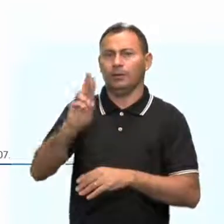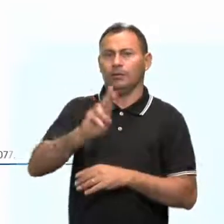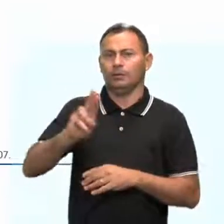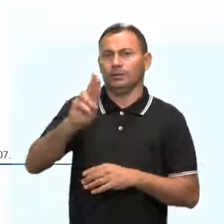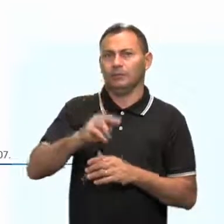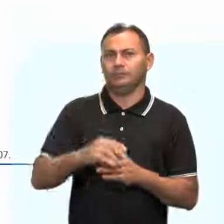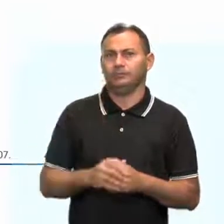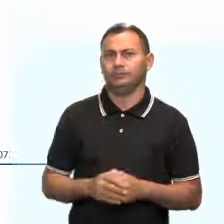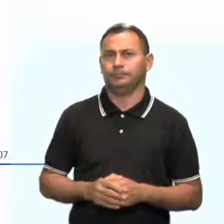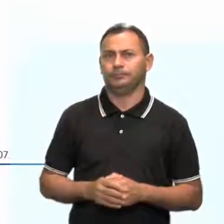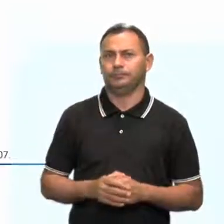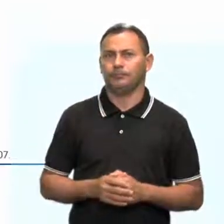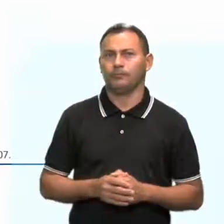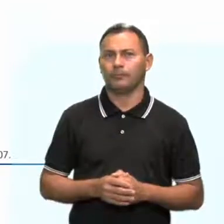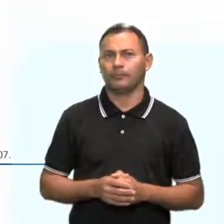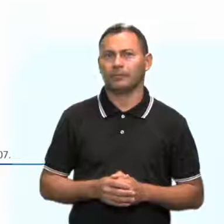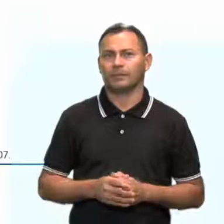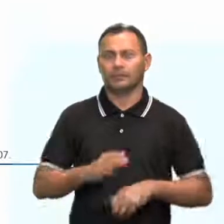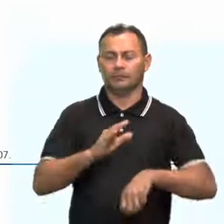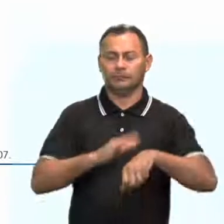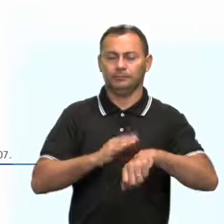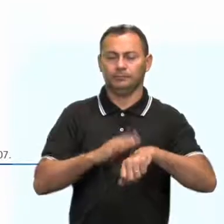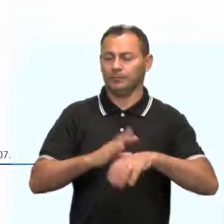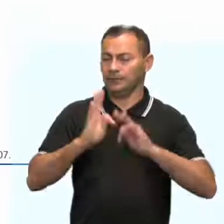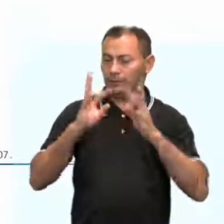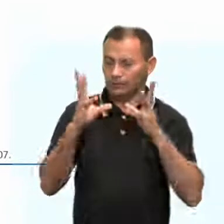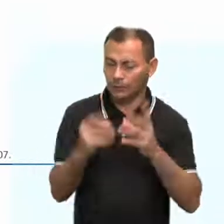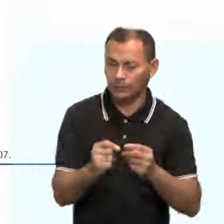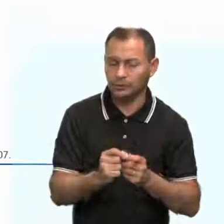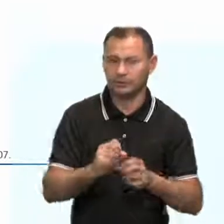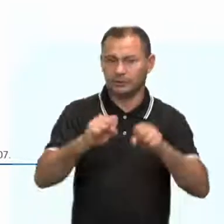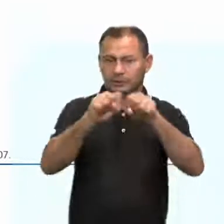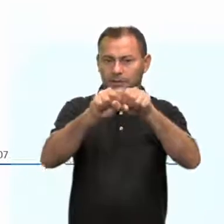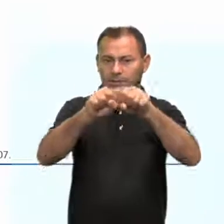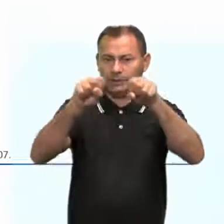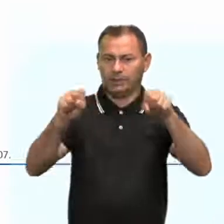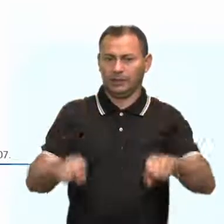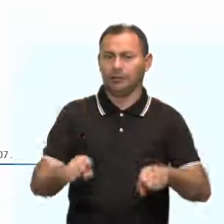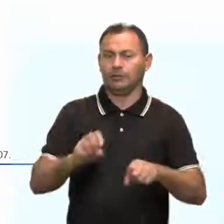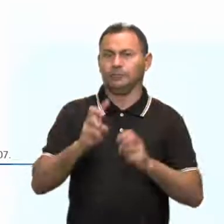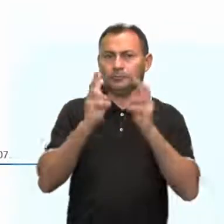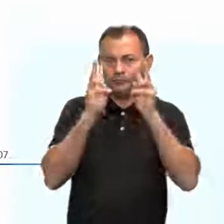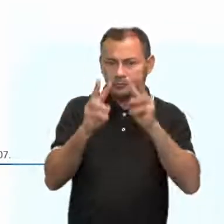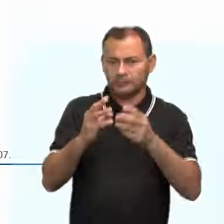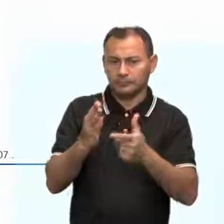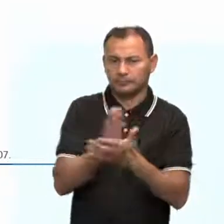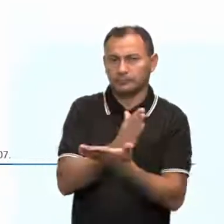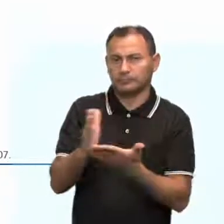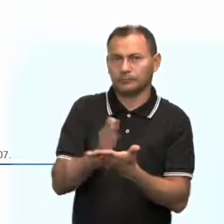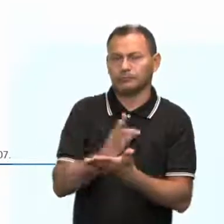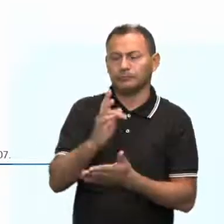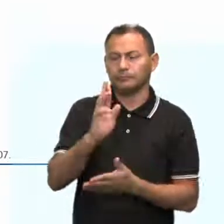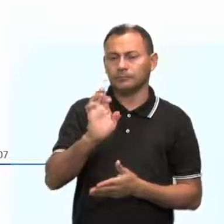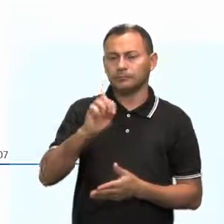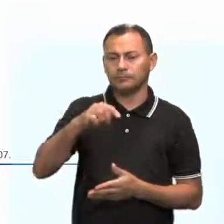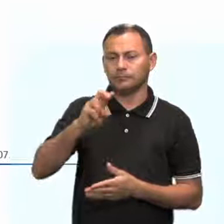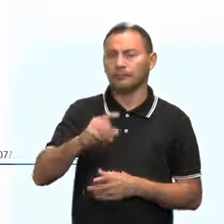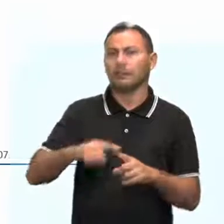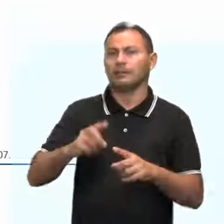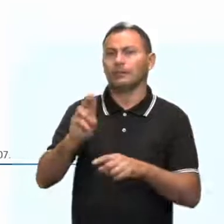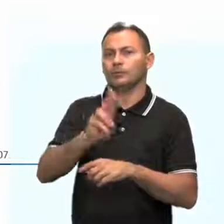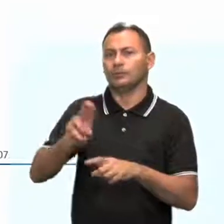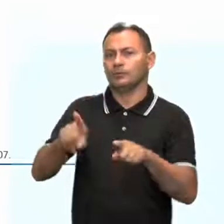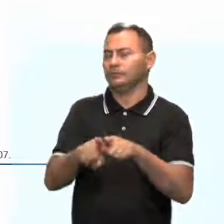utilizam o tempo, todo o sistema. Aqui você observa que a divisão ocorre na frequência, mas eles estão